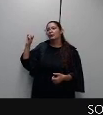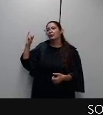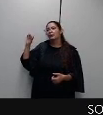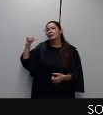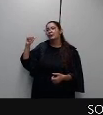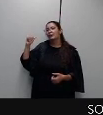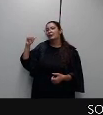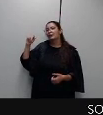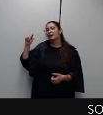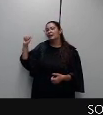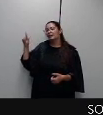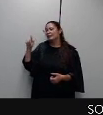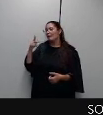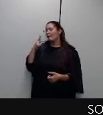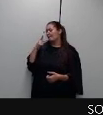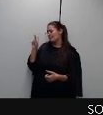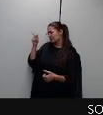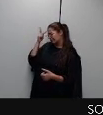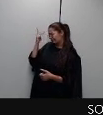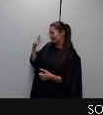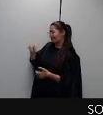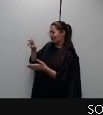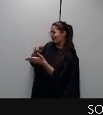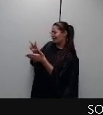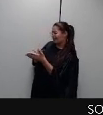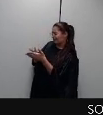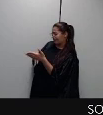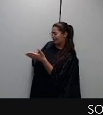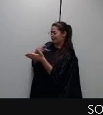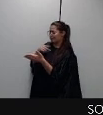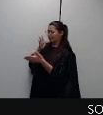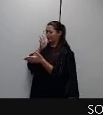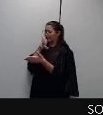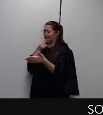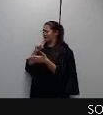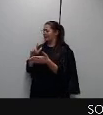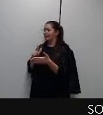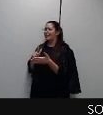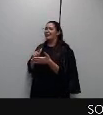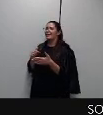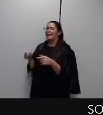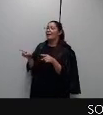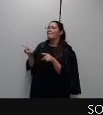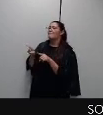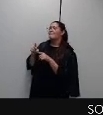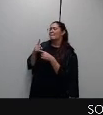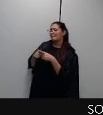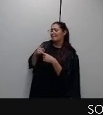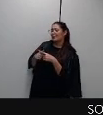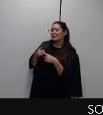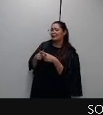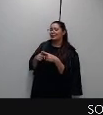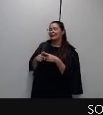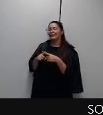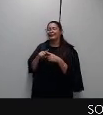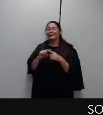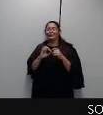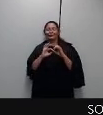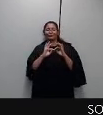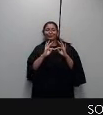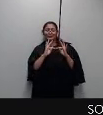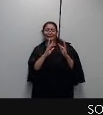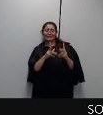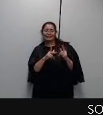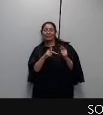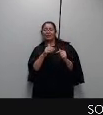sistema eu escrevi lento Eu também fiz uma lenta E aí eu vou devagar sistema ajuda